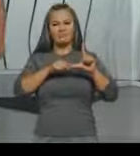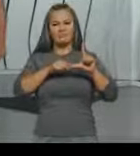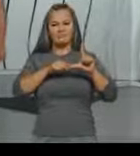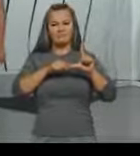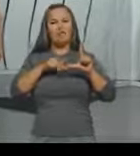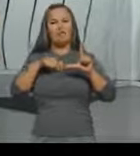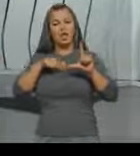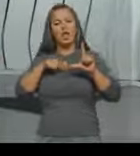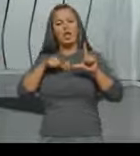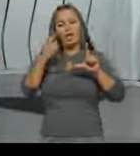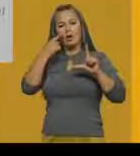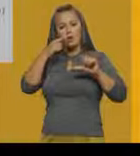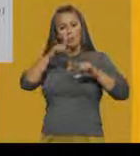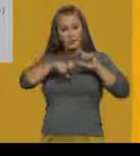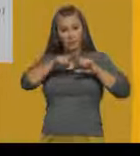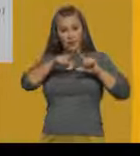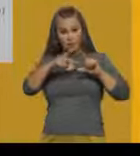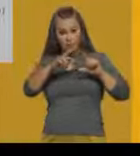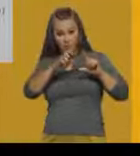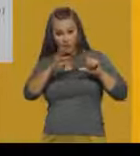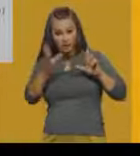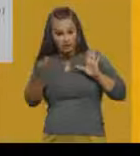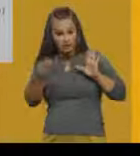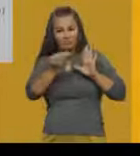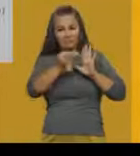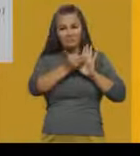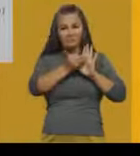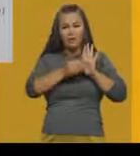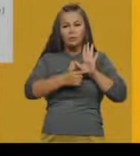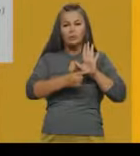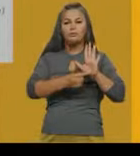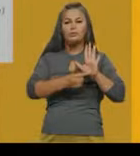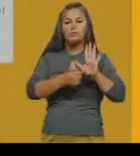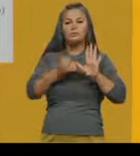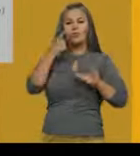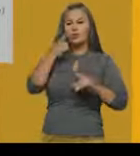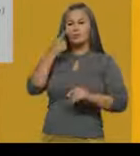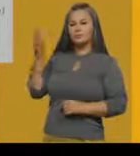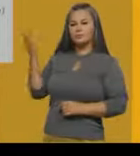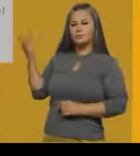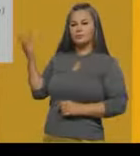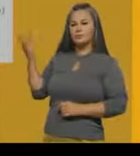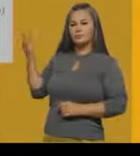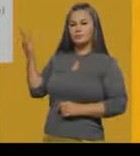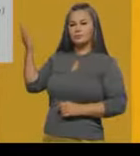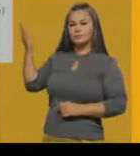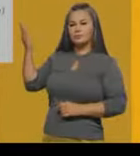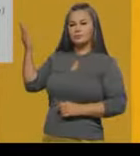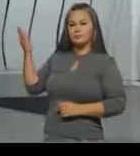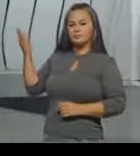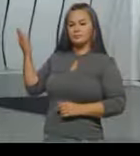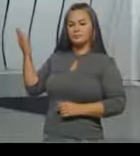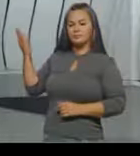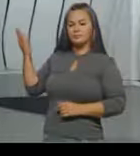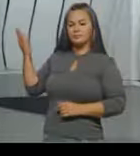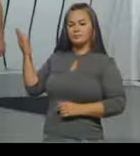tirei de lá, tá? A medida do arco vai ser igual à medida do ângulo central. Só que é o